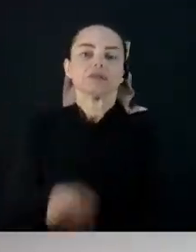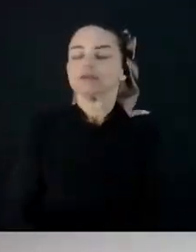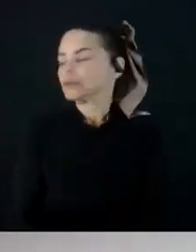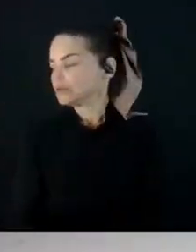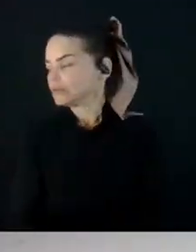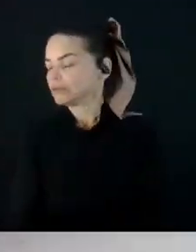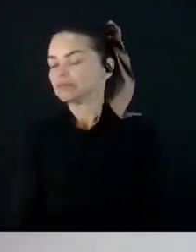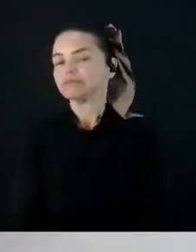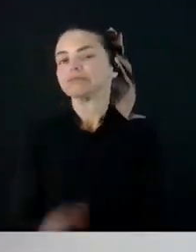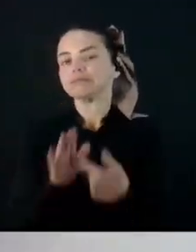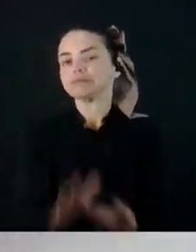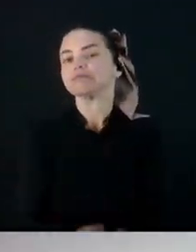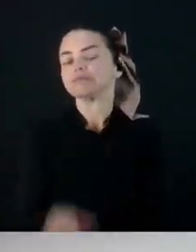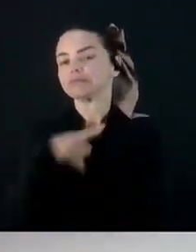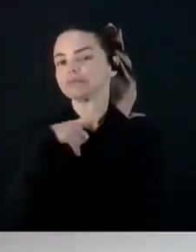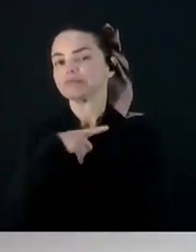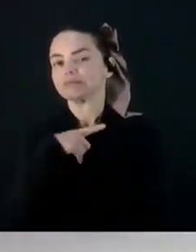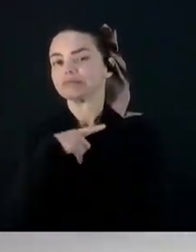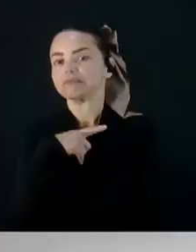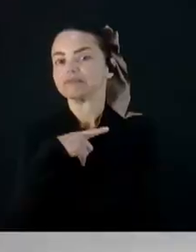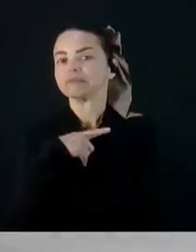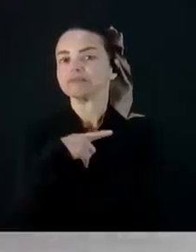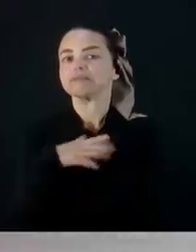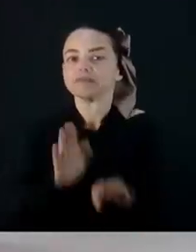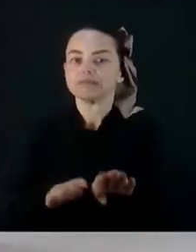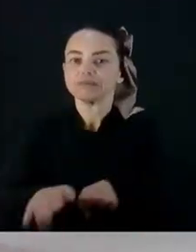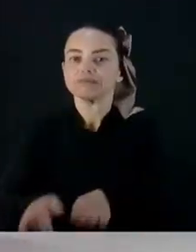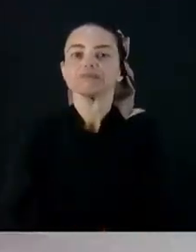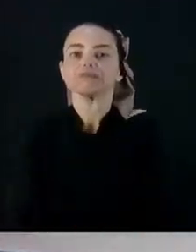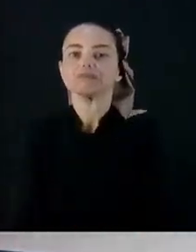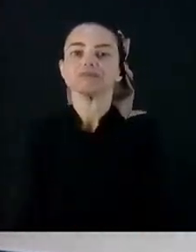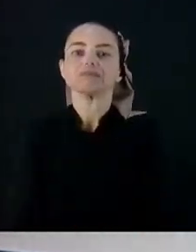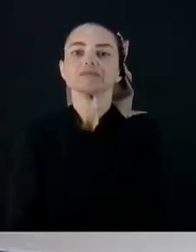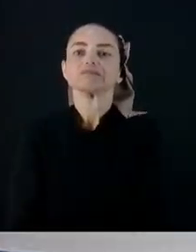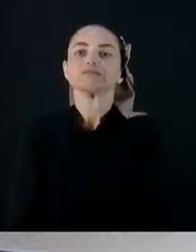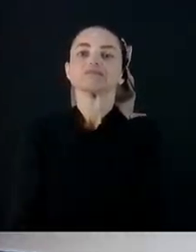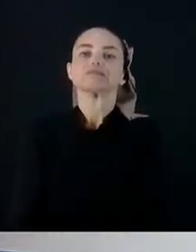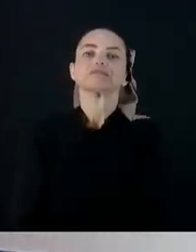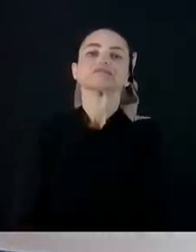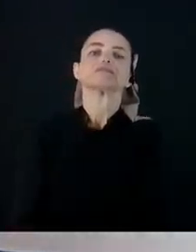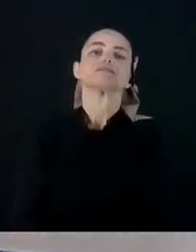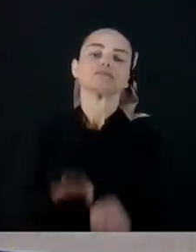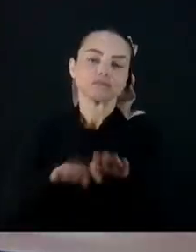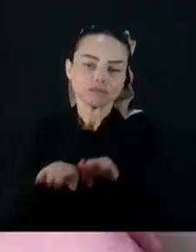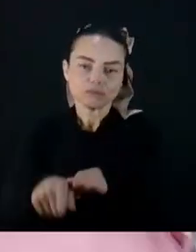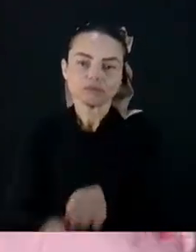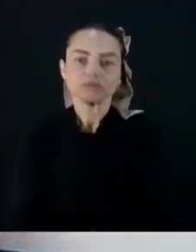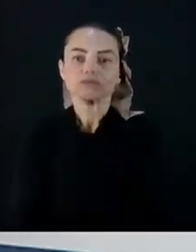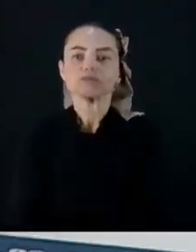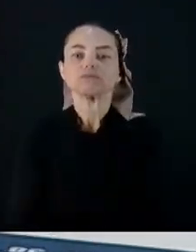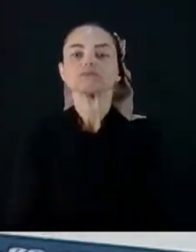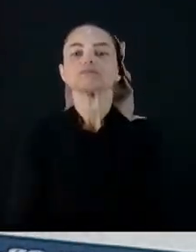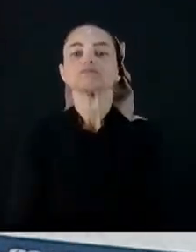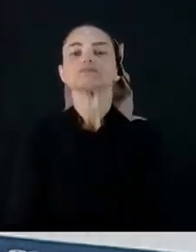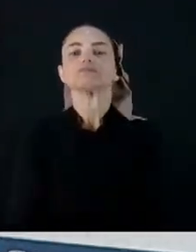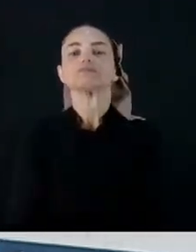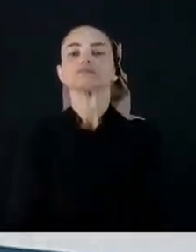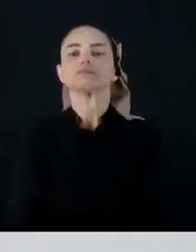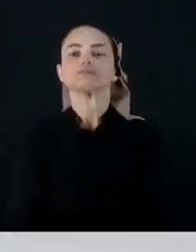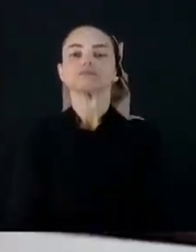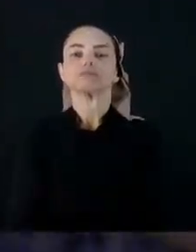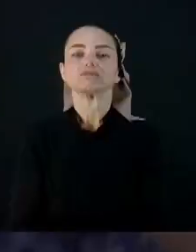gente onde a gente tem que costurar, sabe? Automaticamente. Então vai lá na máquina, fecha esse pedacinho aqui, tá? Põe tudo